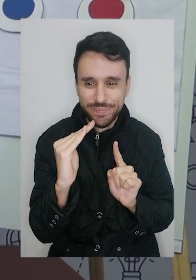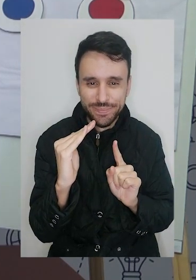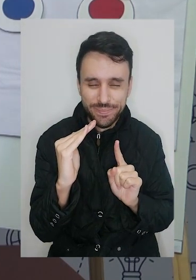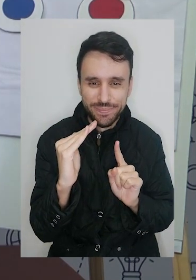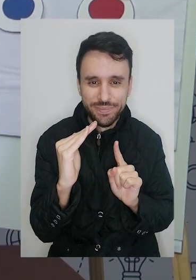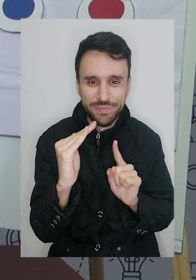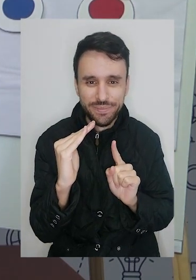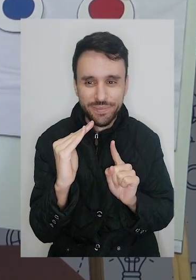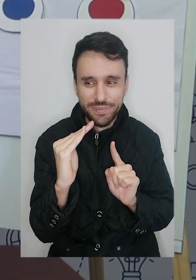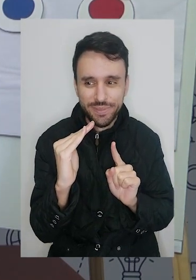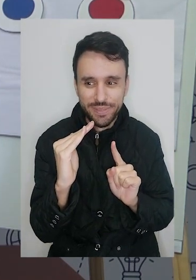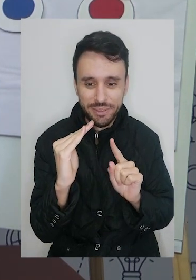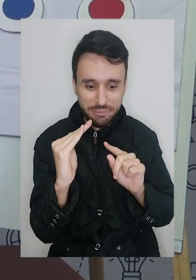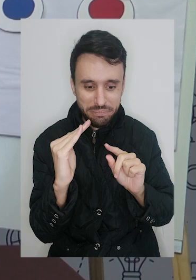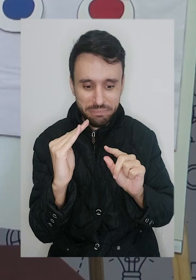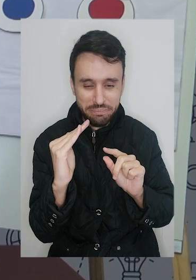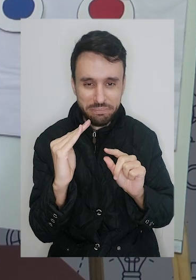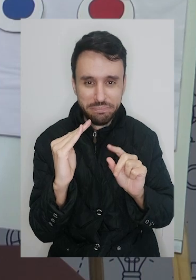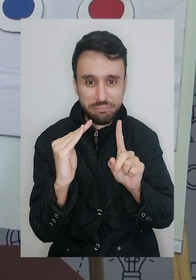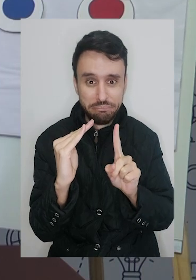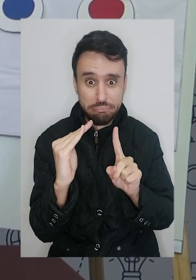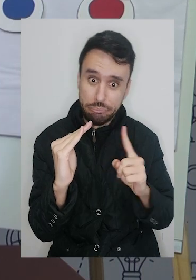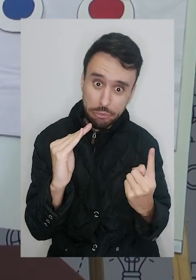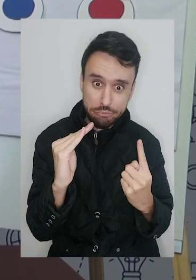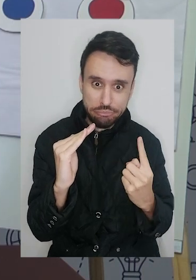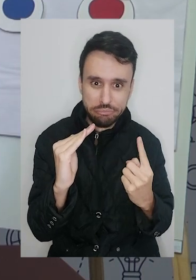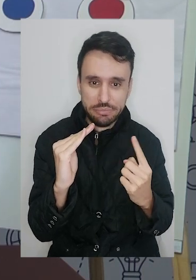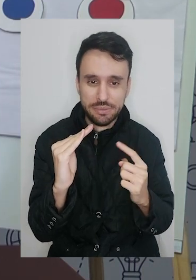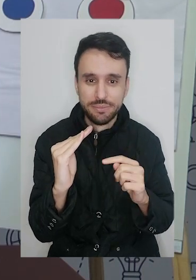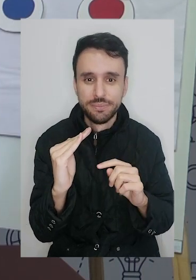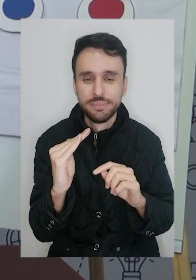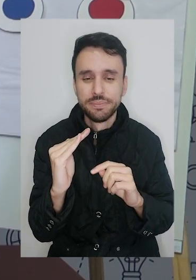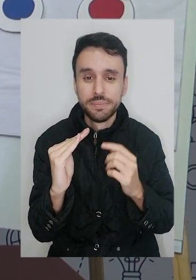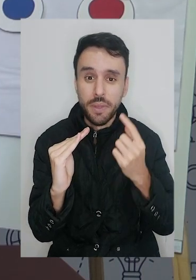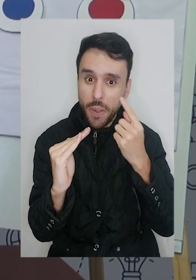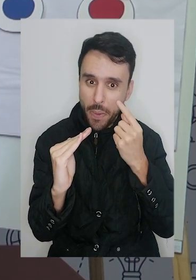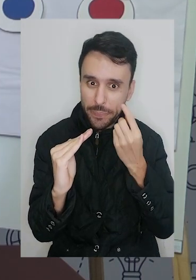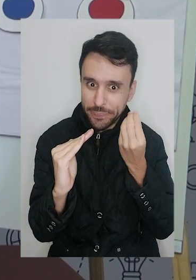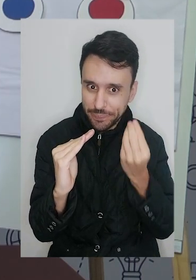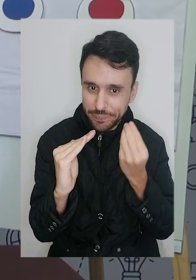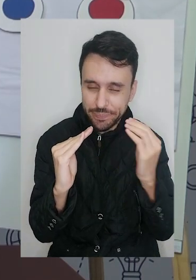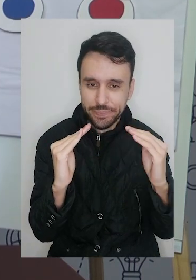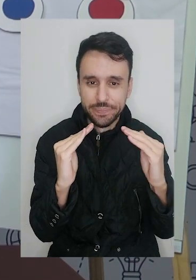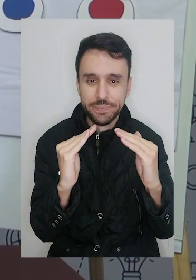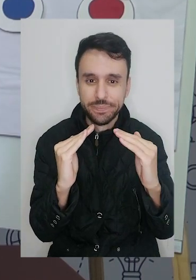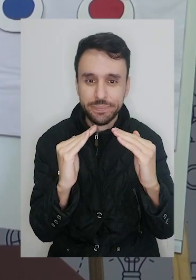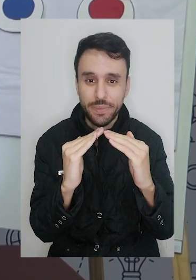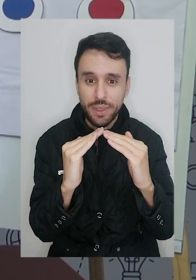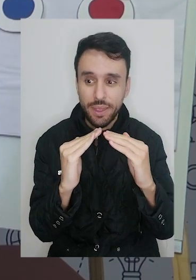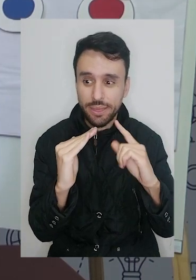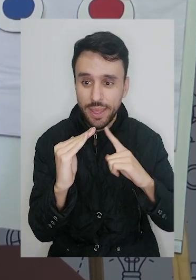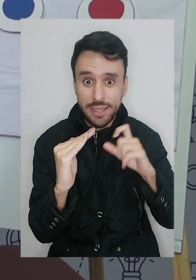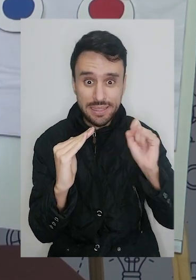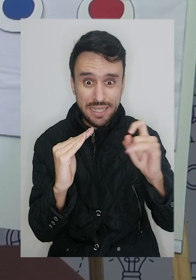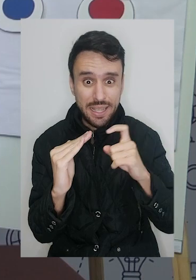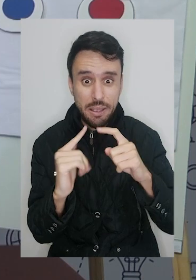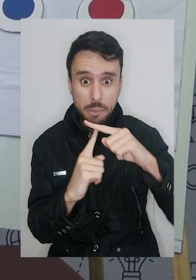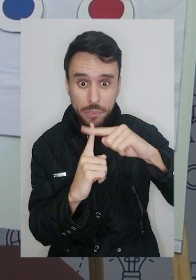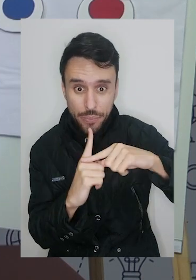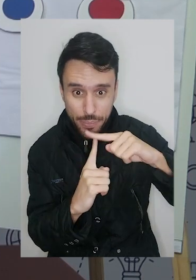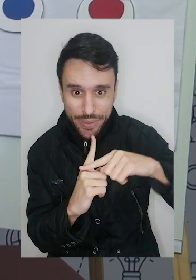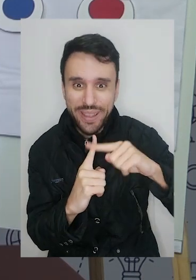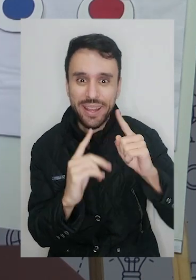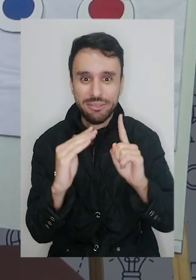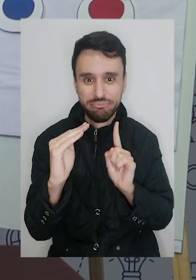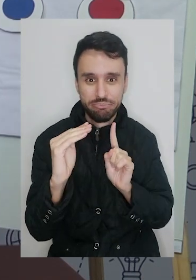Tá vendo? O bonequinho, ele caiu, coitadinho. Ele tá sem cabeça, o bonequinho. Mas, ó. O bonequinho sai conforme o tempo, ó. Vê se aqui ele